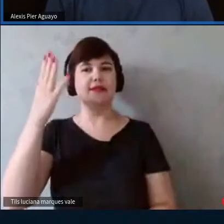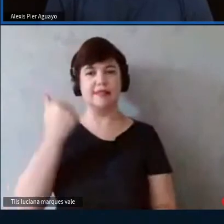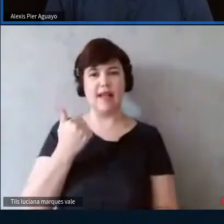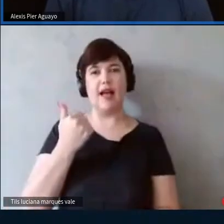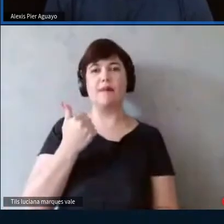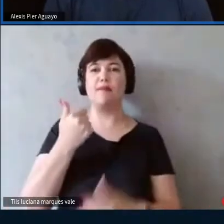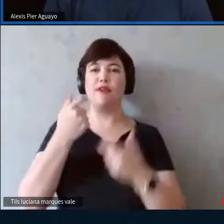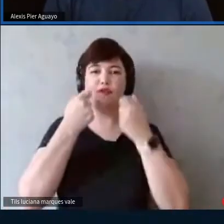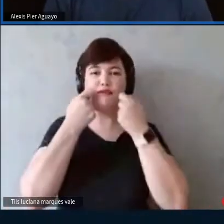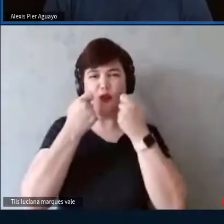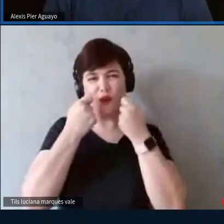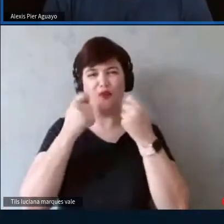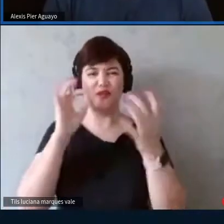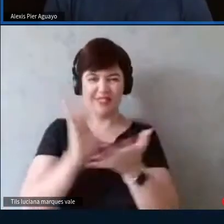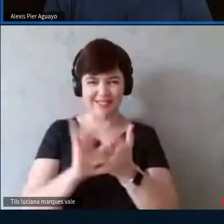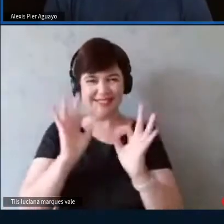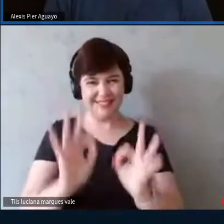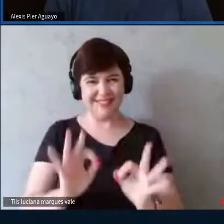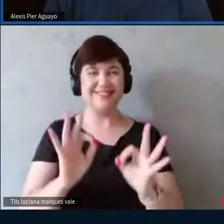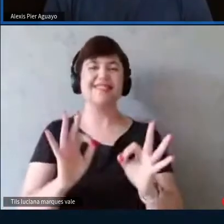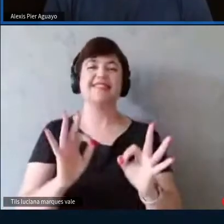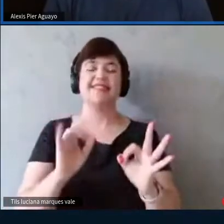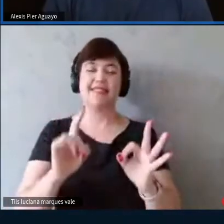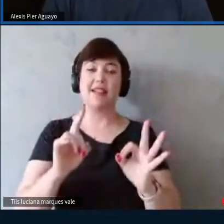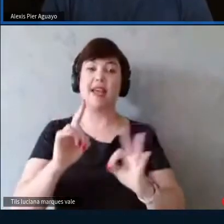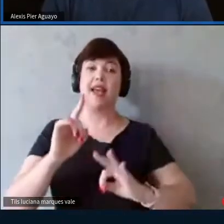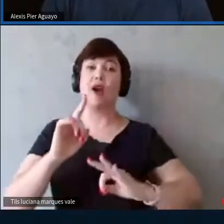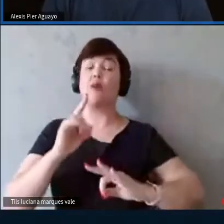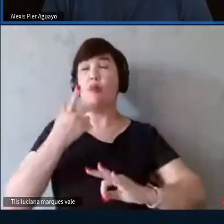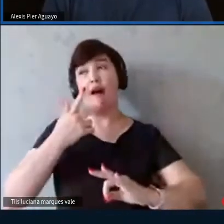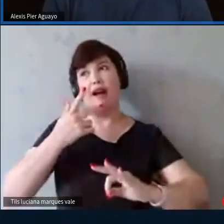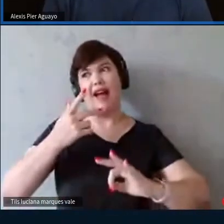até puxando a orelha, isso é uma habilidade que um dia eu quero ter.